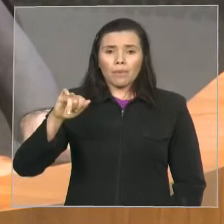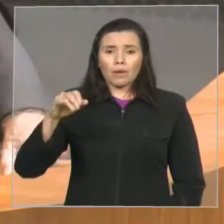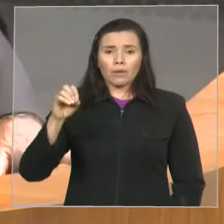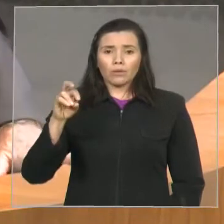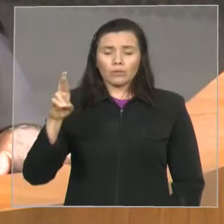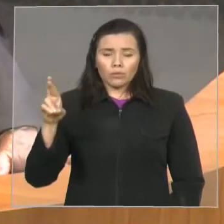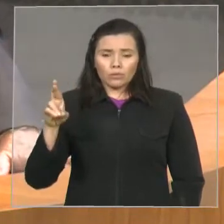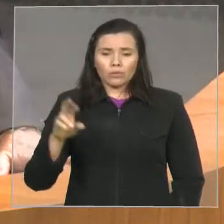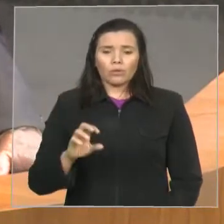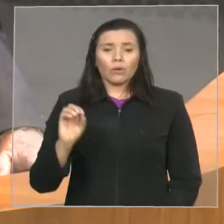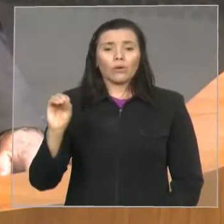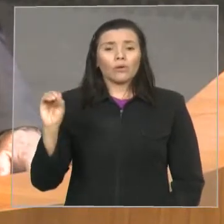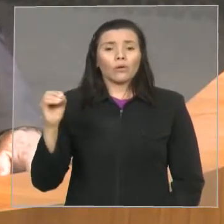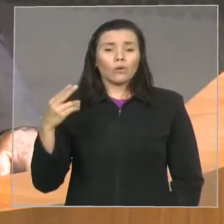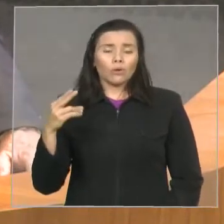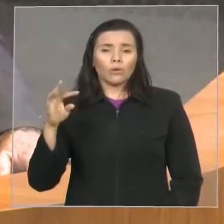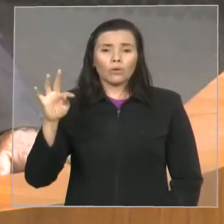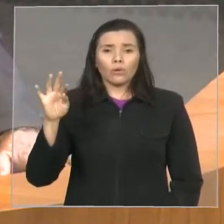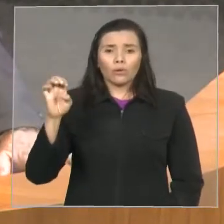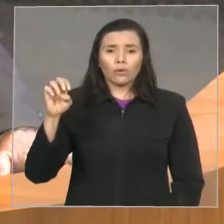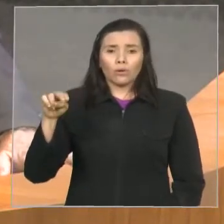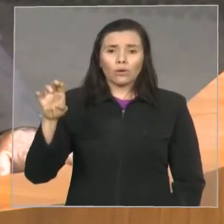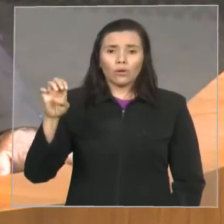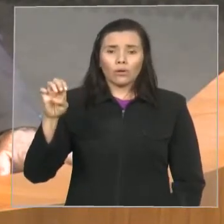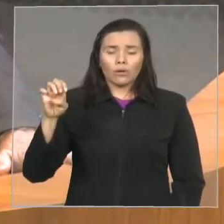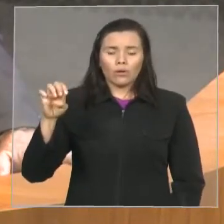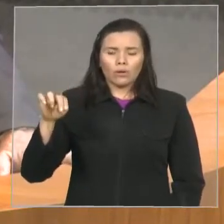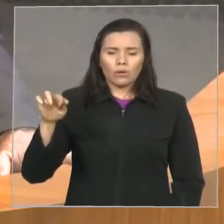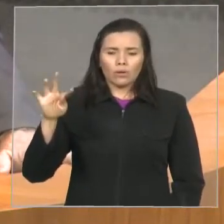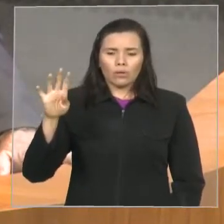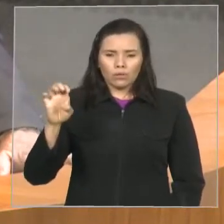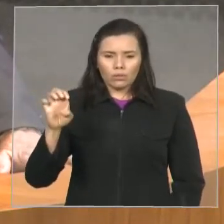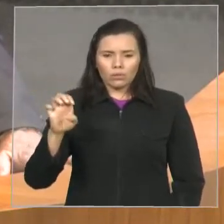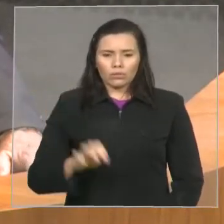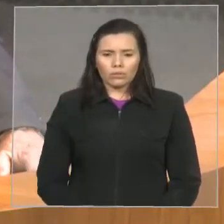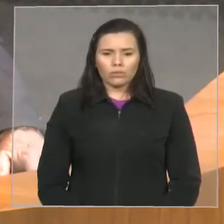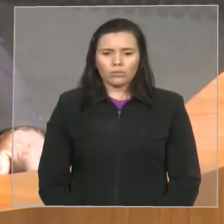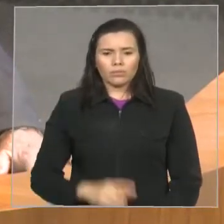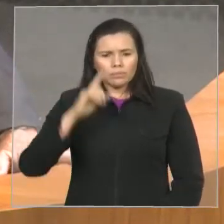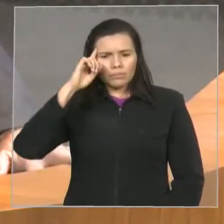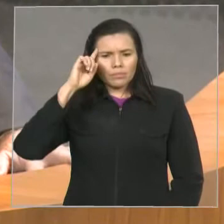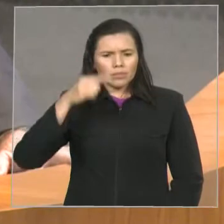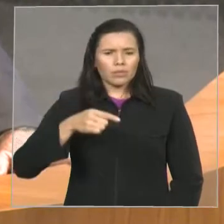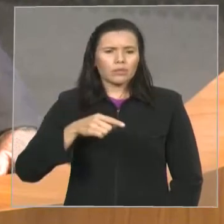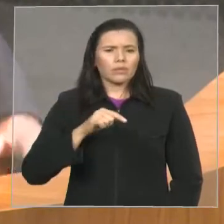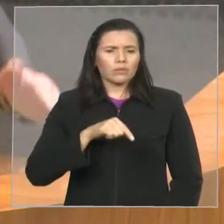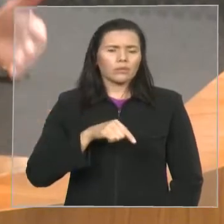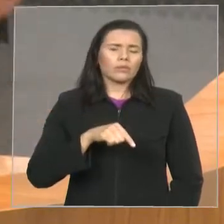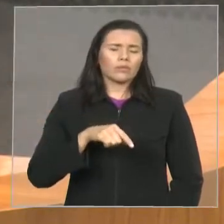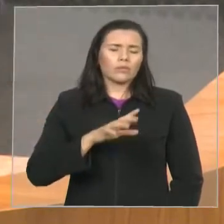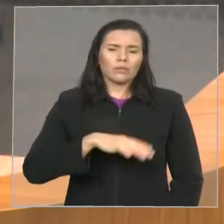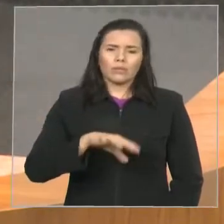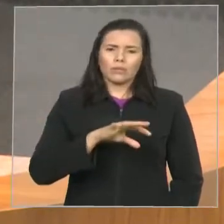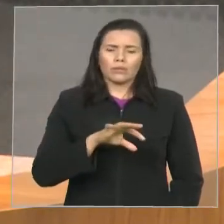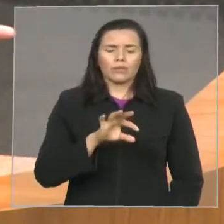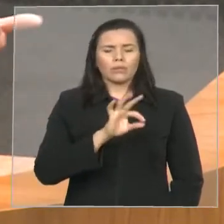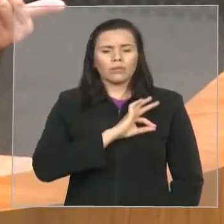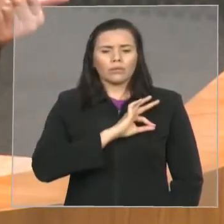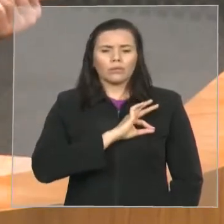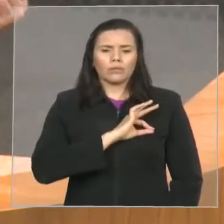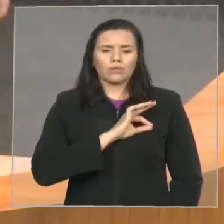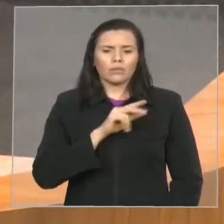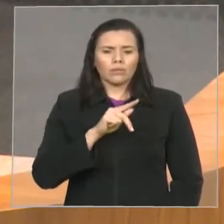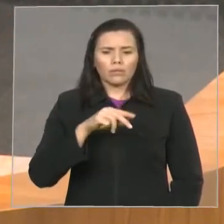para comandar o destino das polícias militares do Maranhão e do Brasil. Os coronéis não